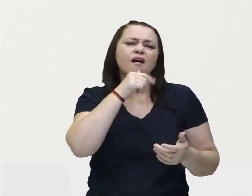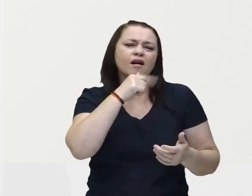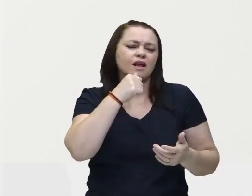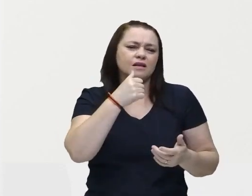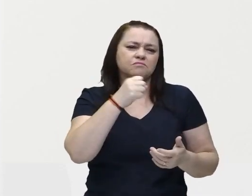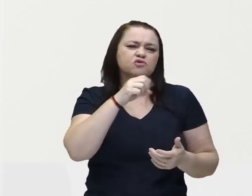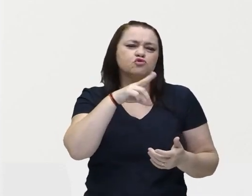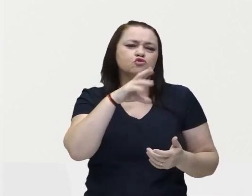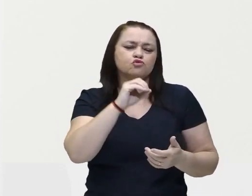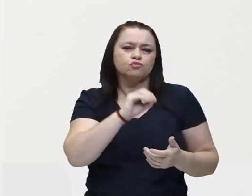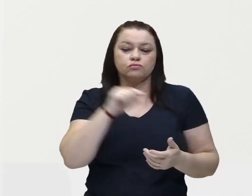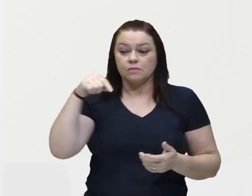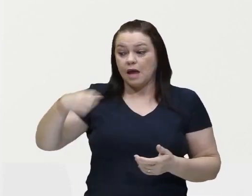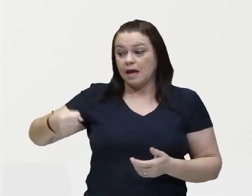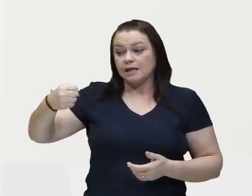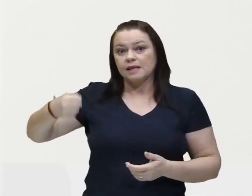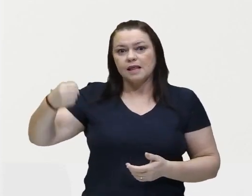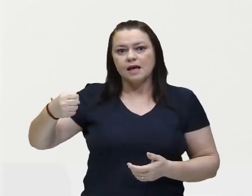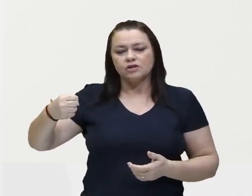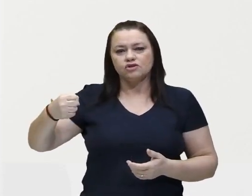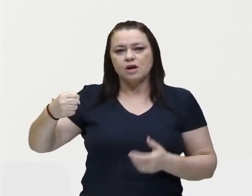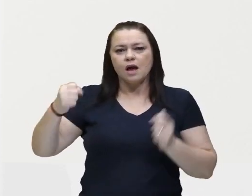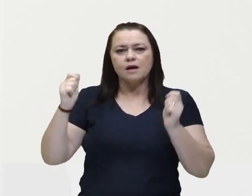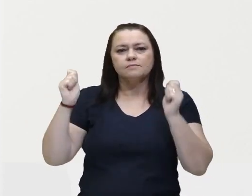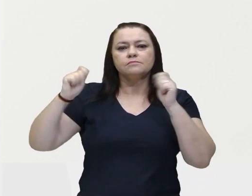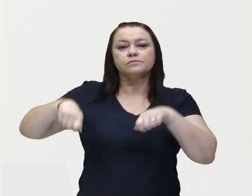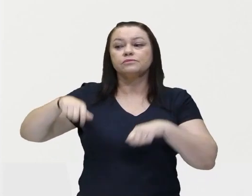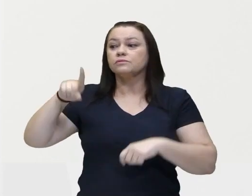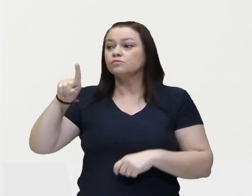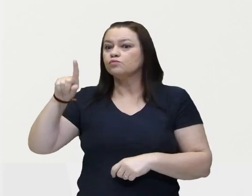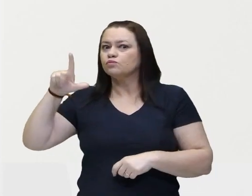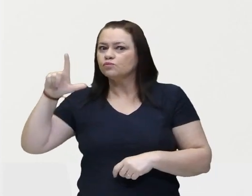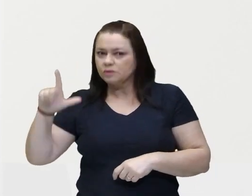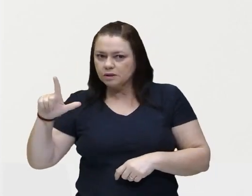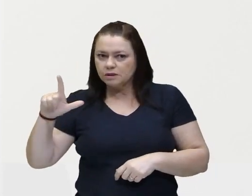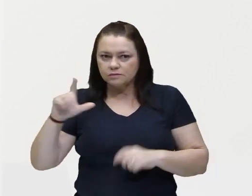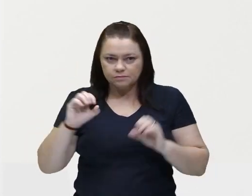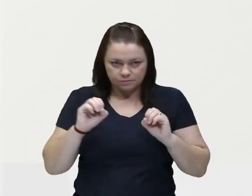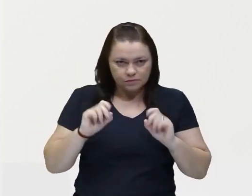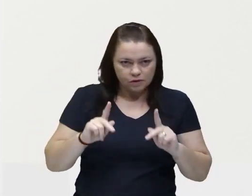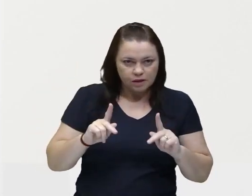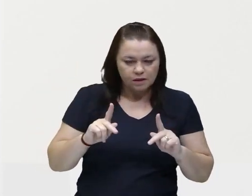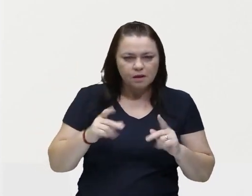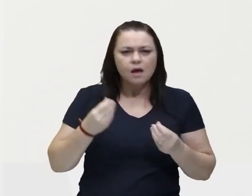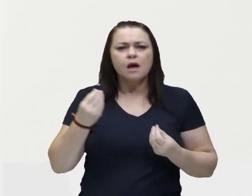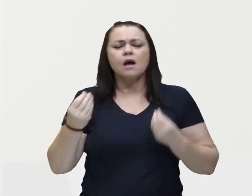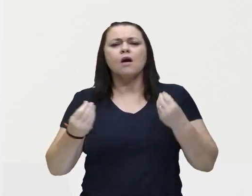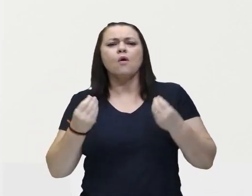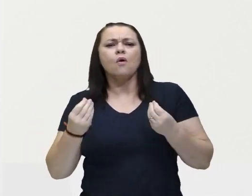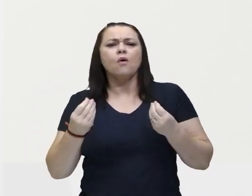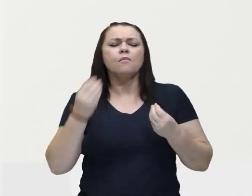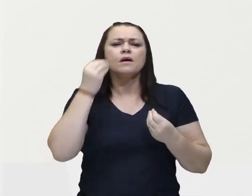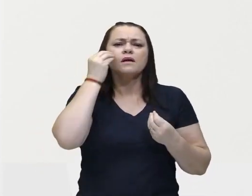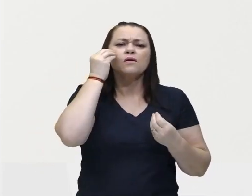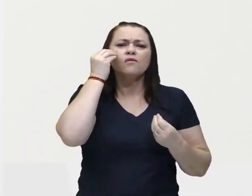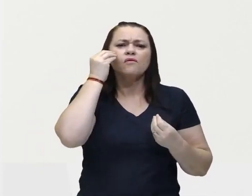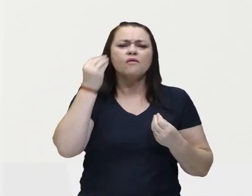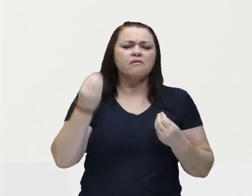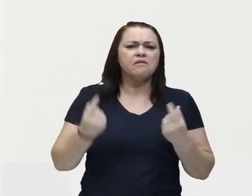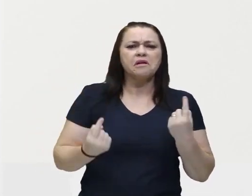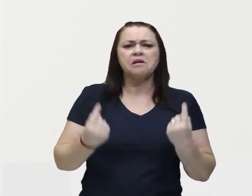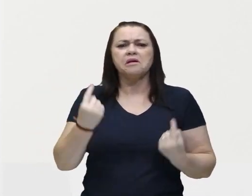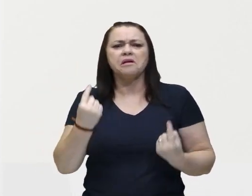na jarra cabe quanto? 1 litro. Tá certo? Como é que eu posso verificar isso, professor?